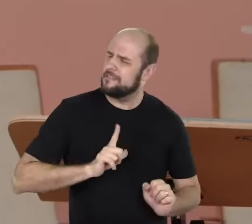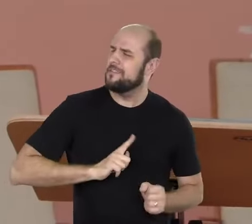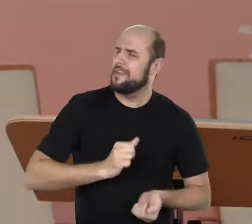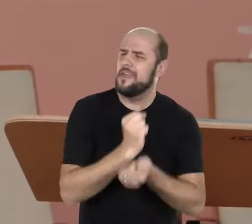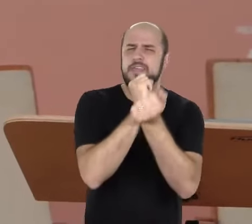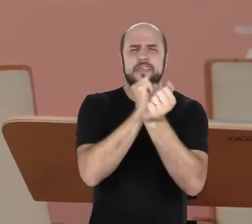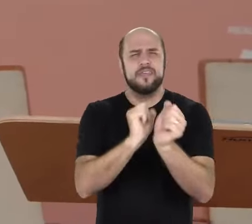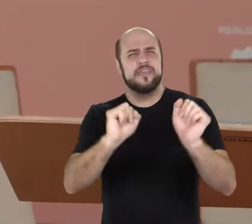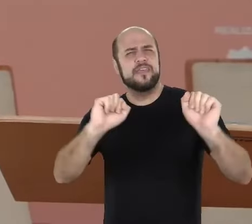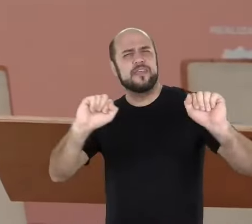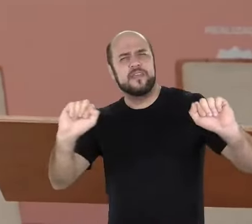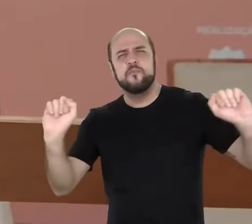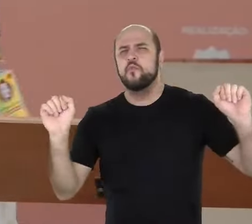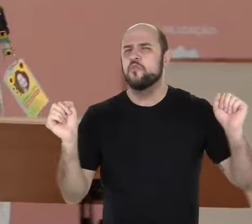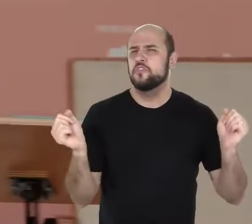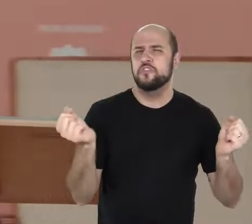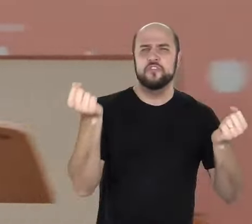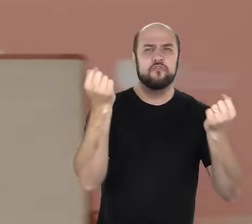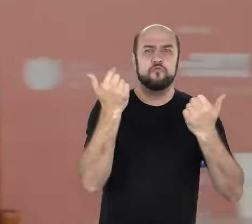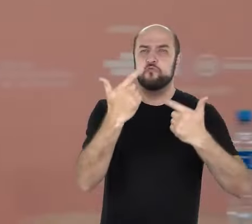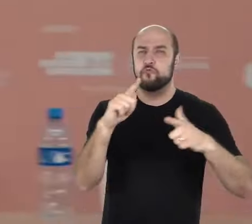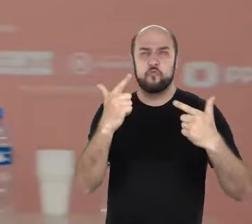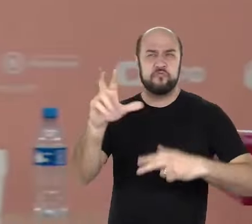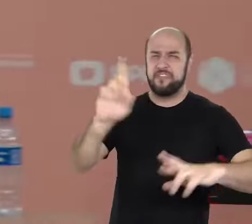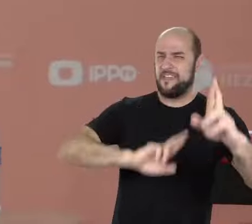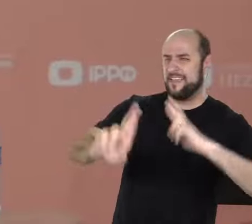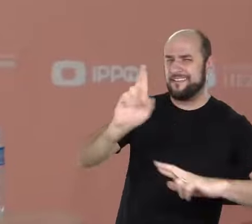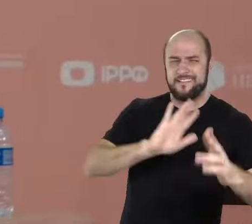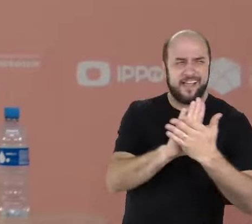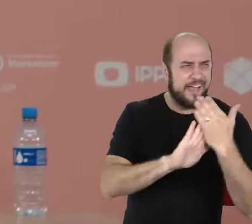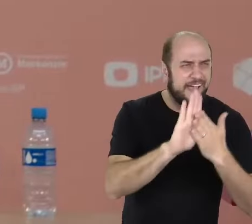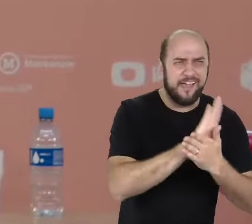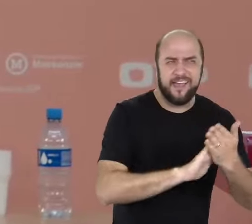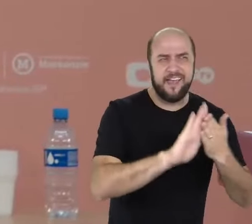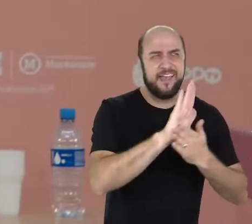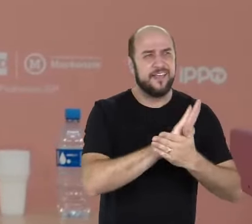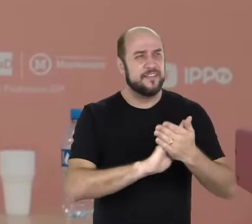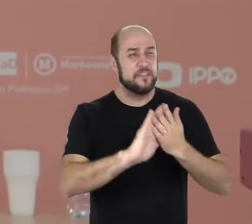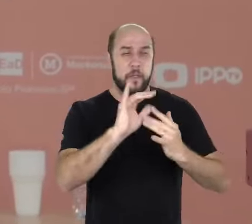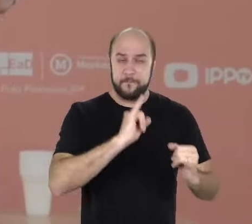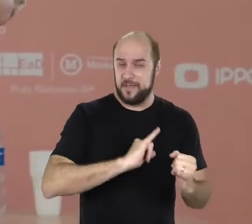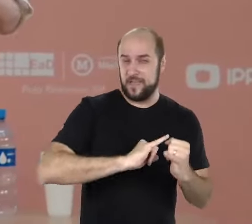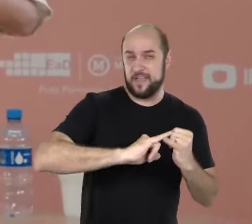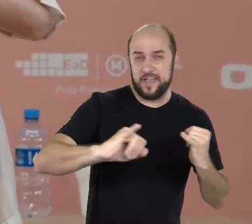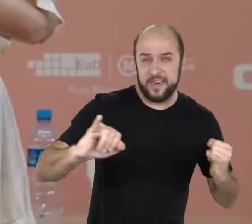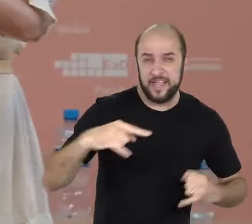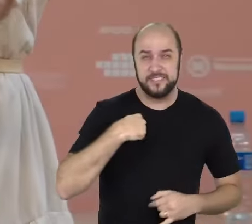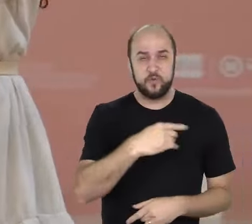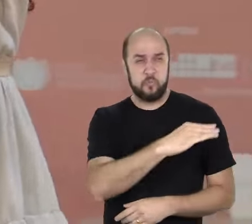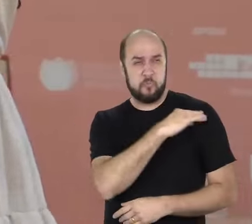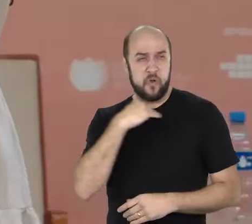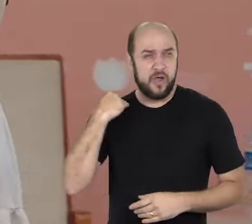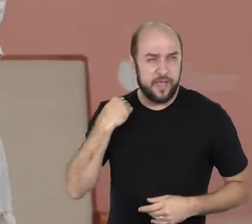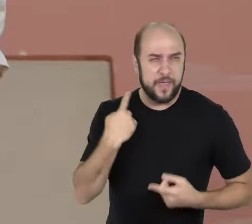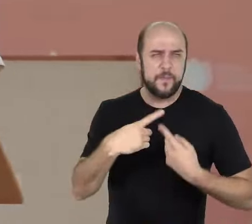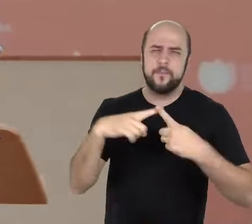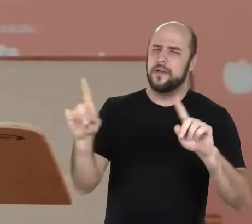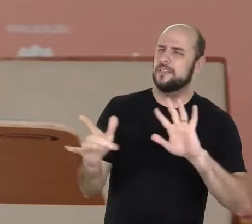aquilo que parecia não ter saída, aquilo que parecia ser minha morte,